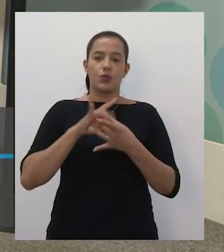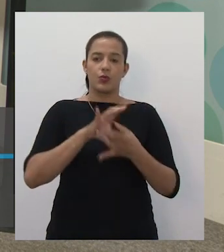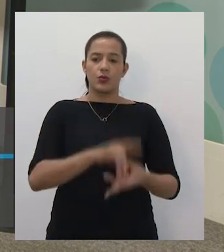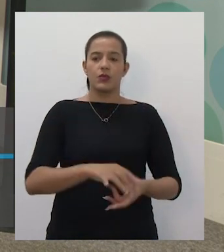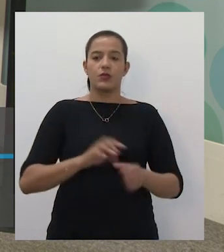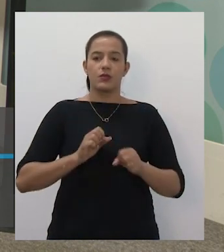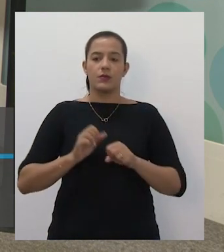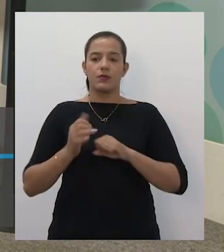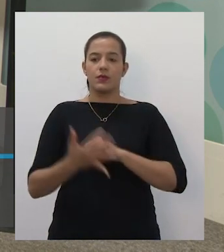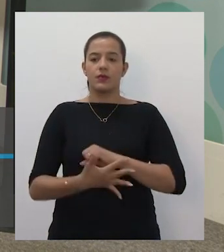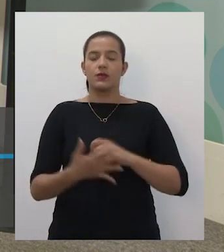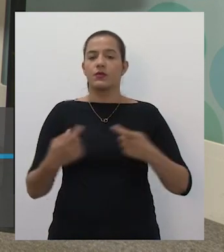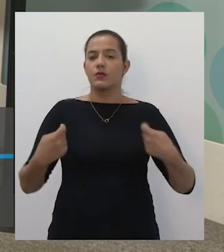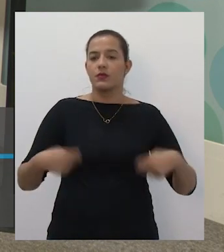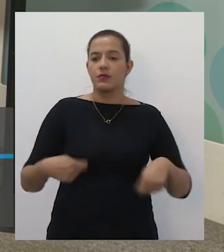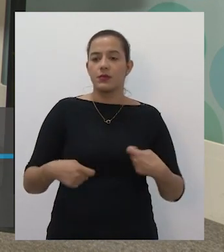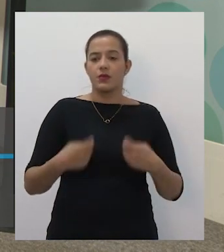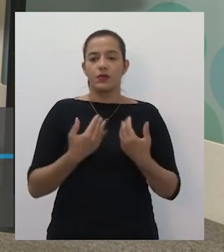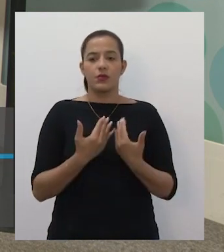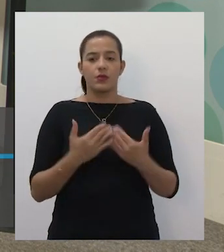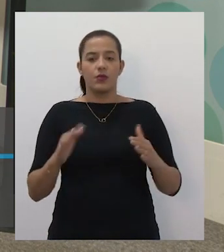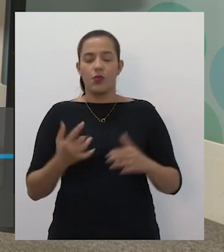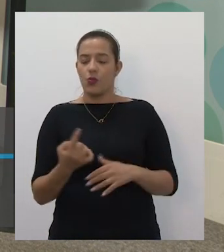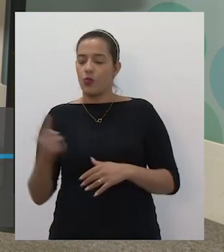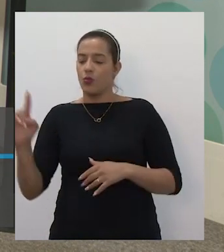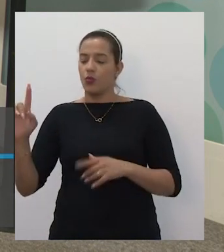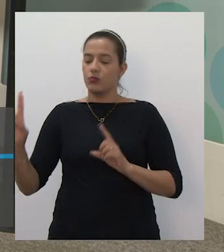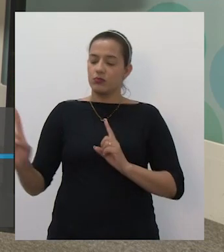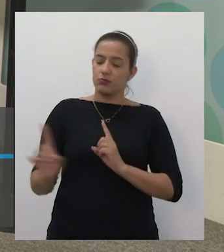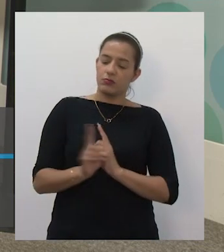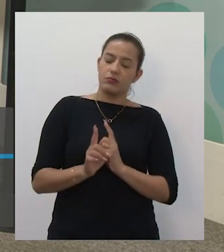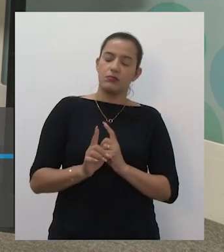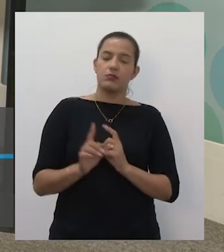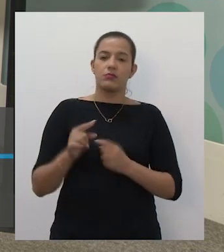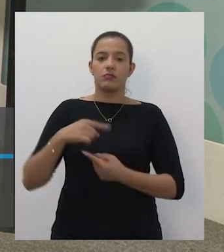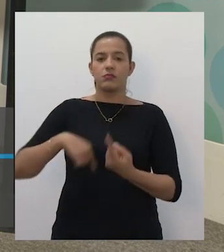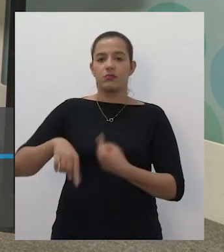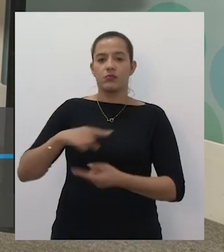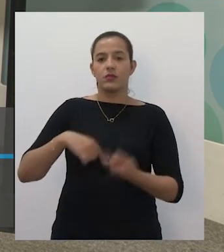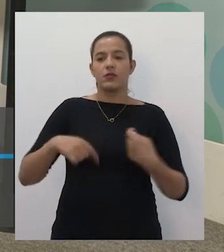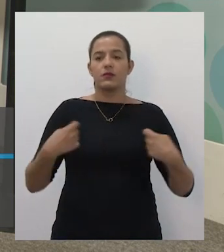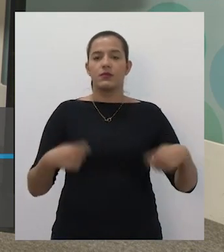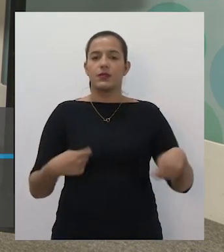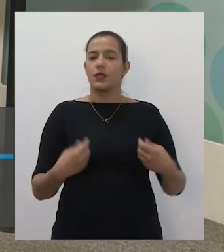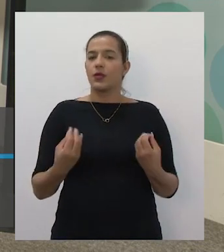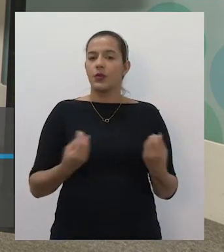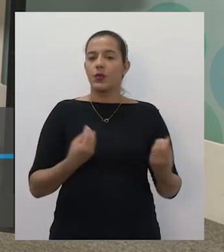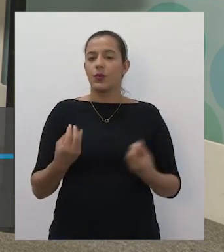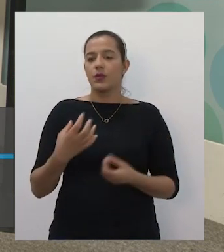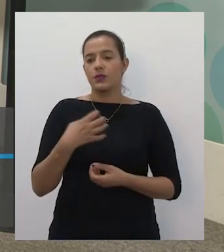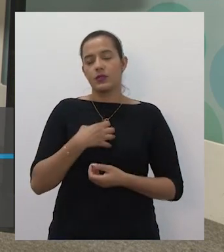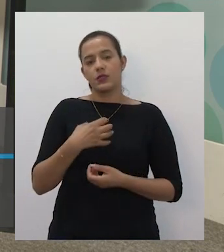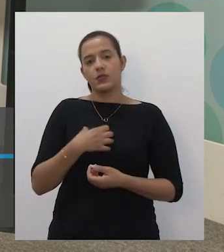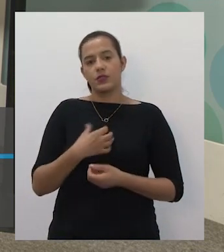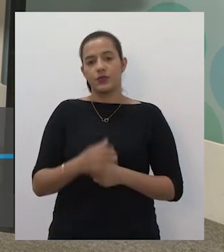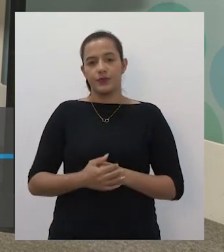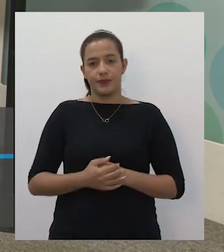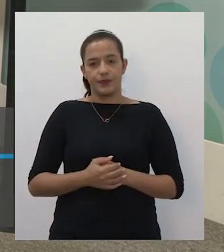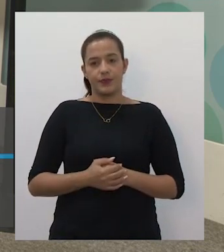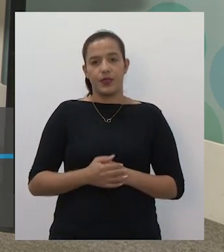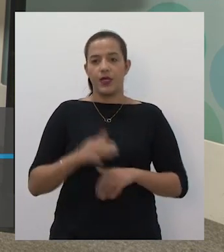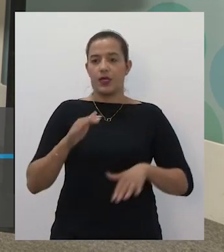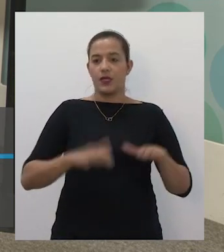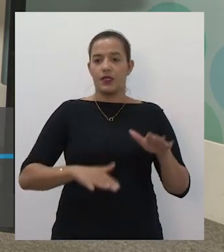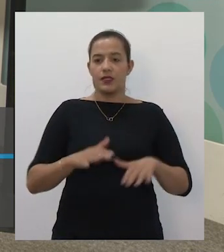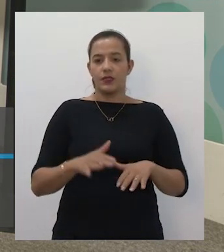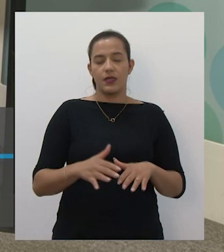pandemia, da necessidade dessa abertura ao outro, né, e como que a pessoa pode se sentir em relação a isso, né. Muita gente se sente